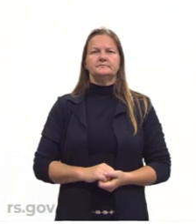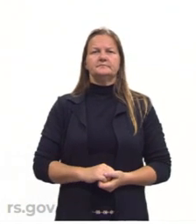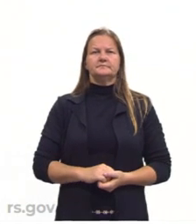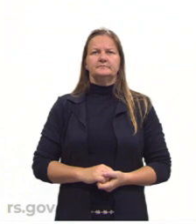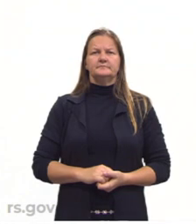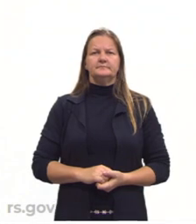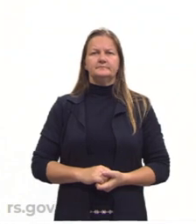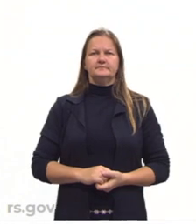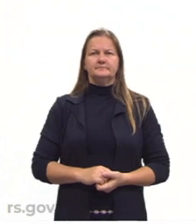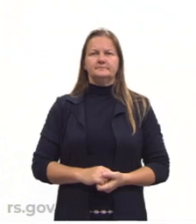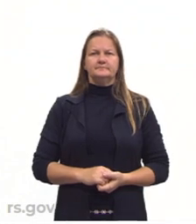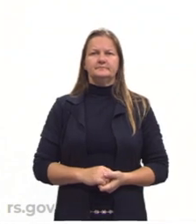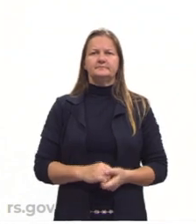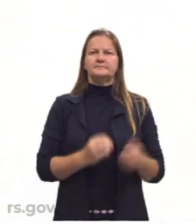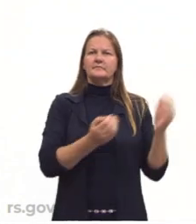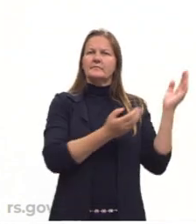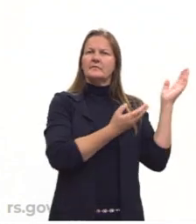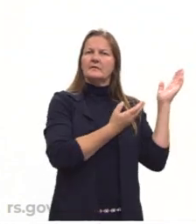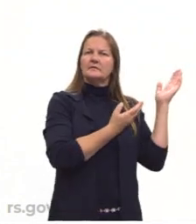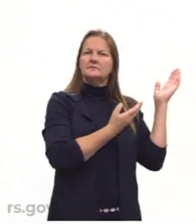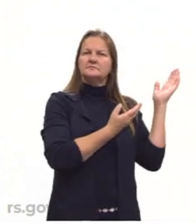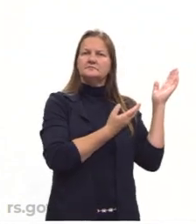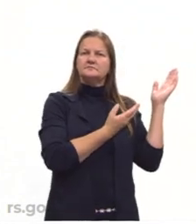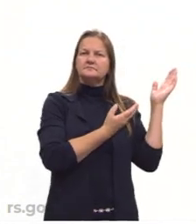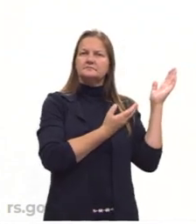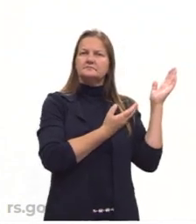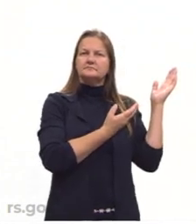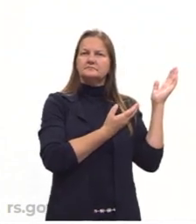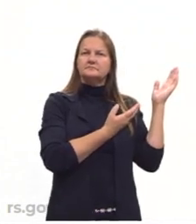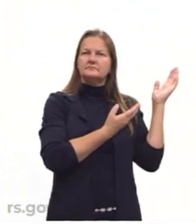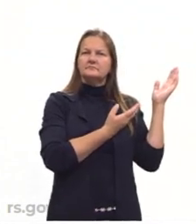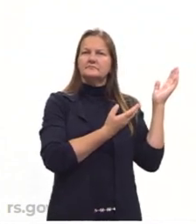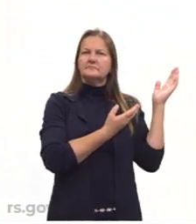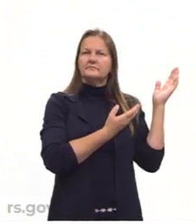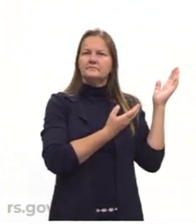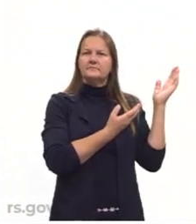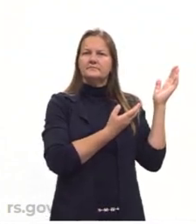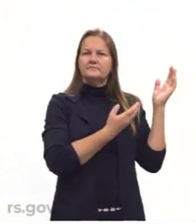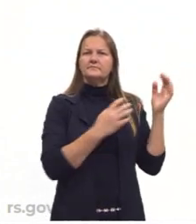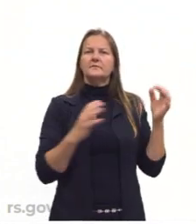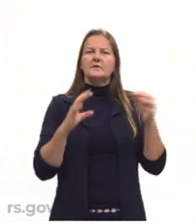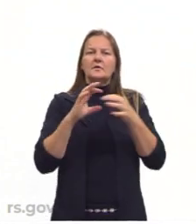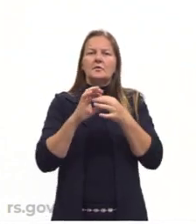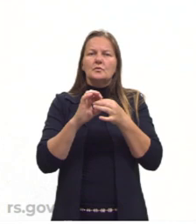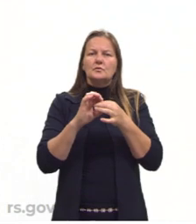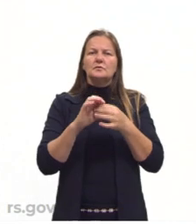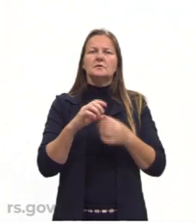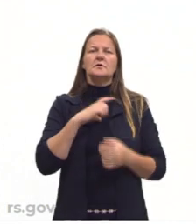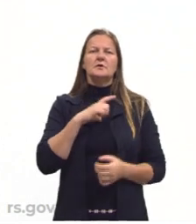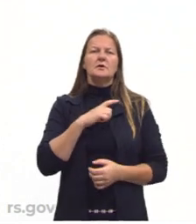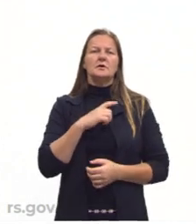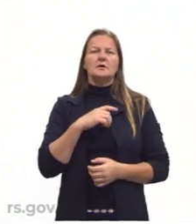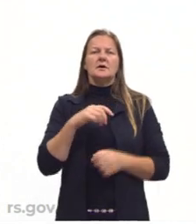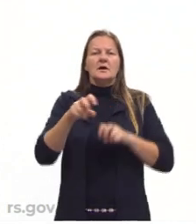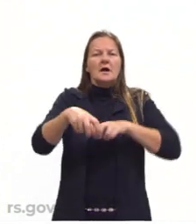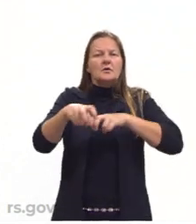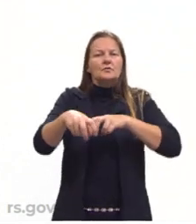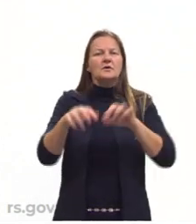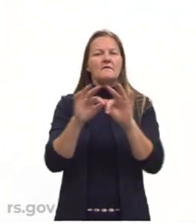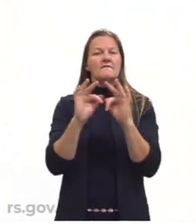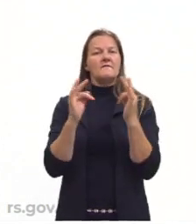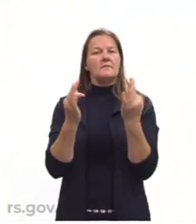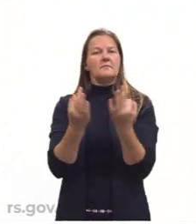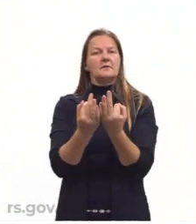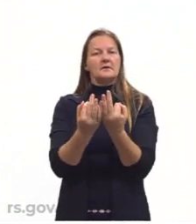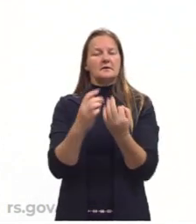olha lá e aí nós temos aqueles tipos de agricultura mais não é ligados essa questão rudimentar né tanto tem Agricultura Familiar